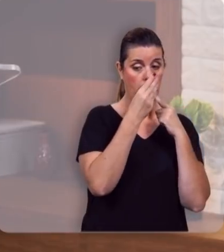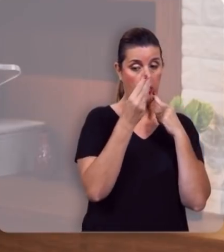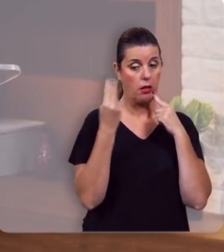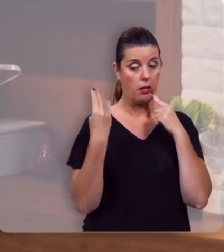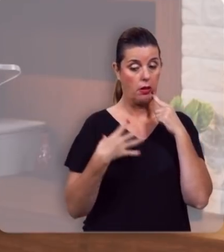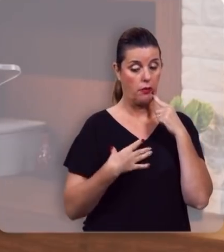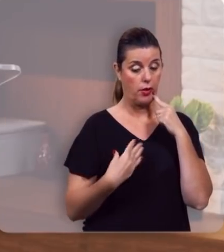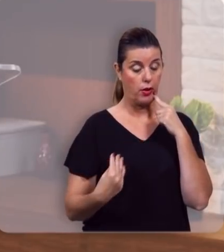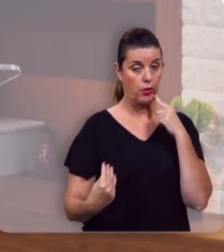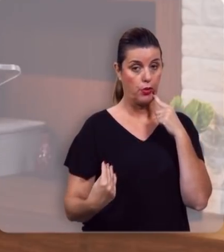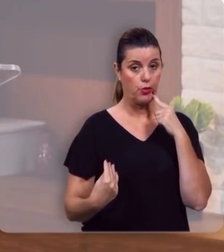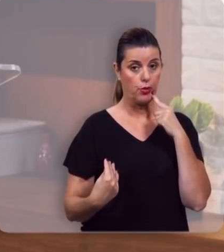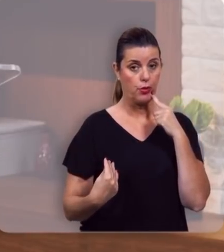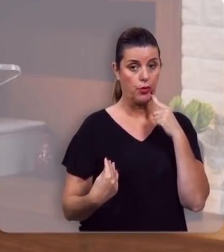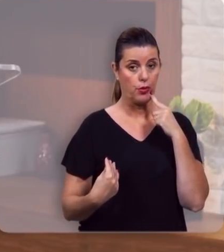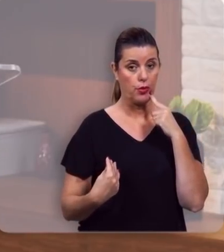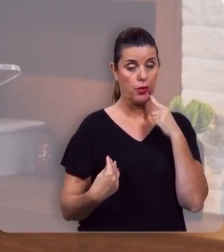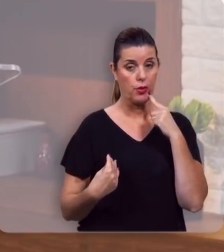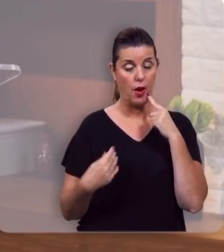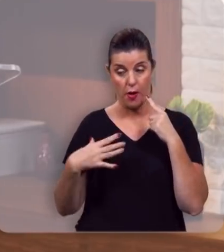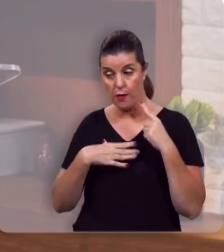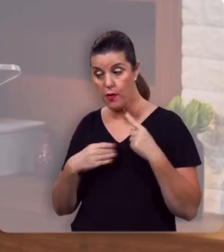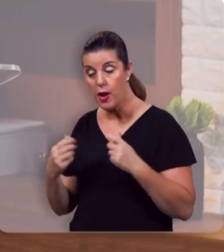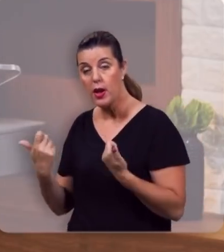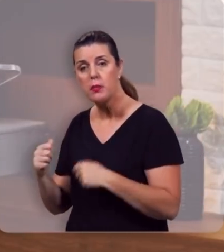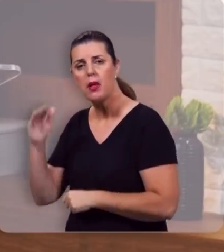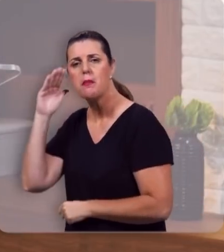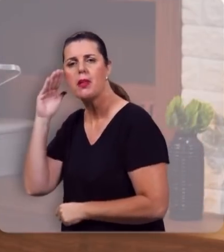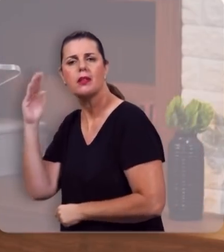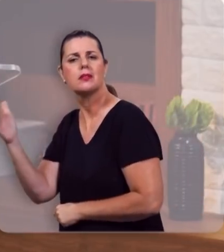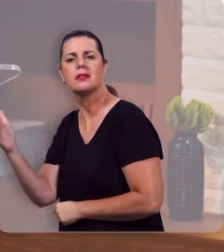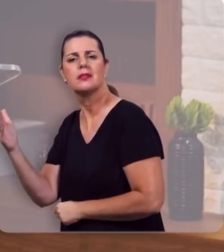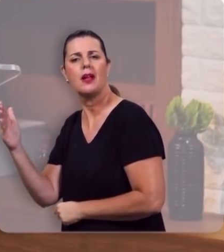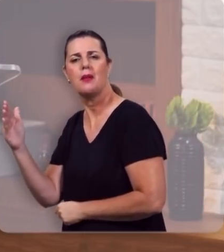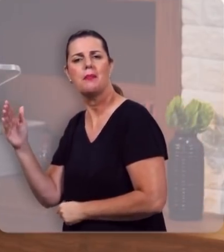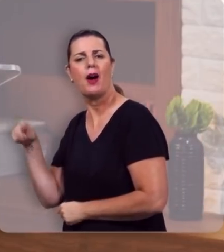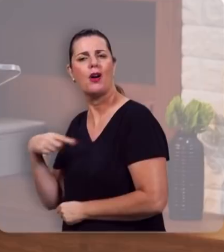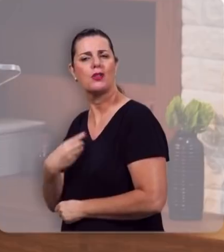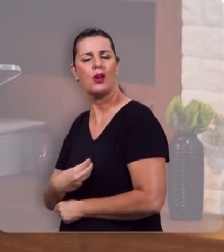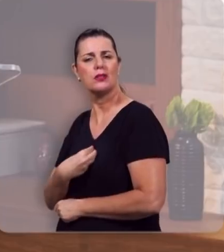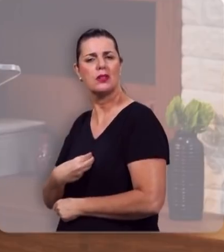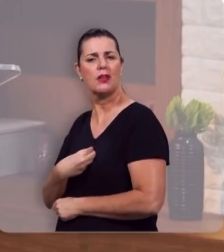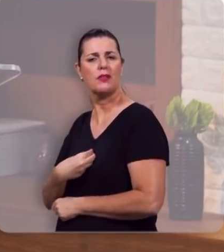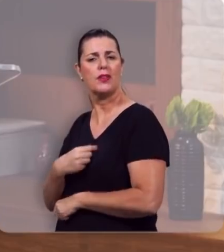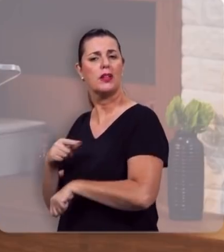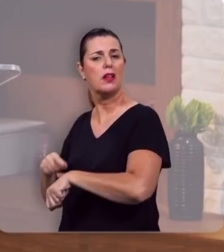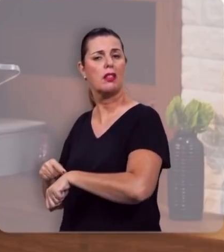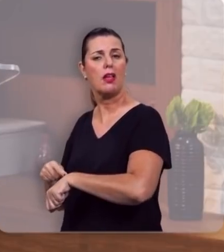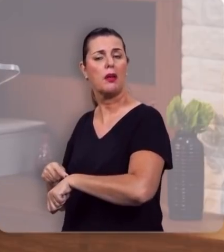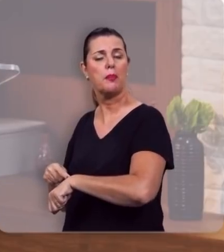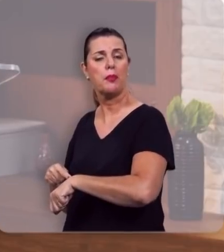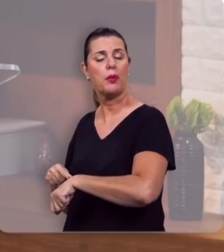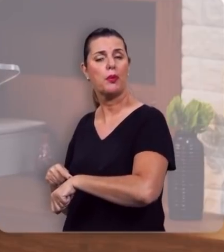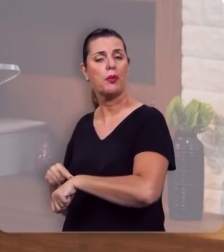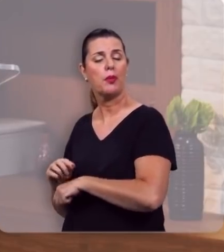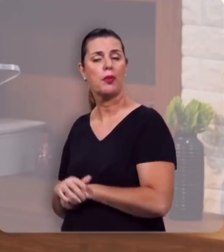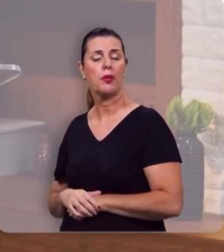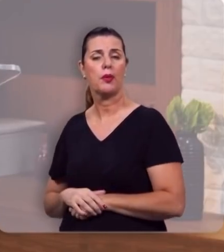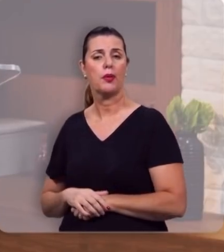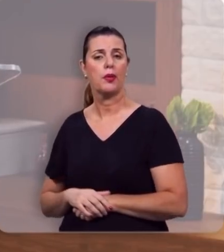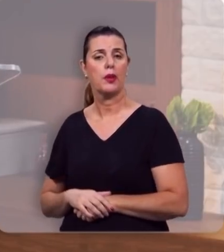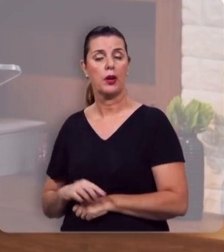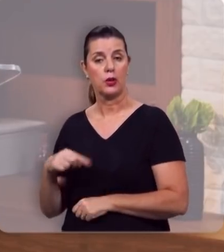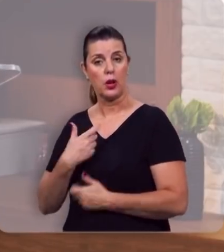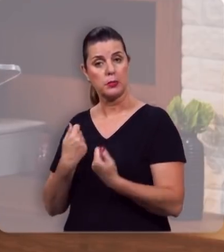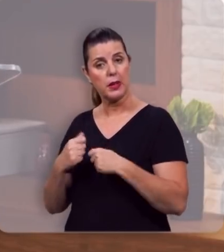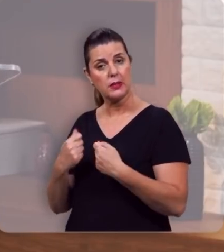Então os nossos filhos precisam ter prioridade na nossa vida, na nossa agenda, no nosso tempo.